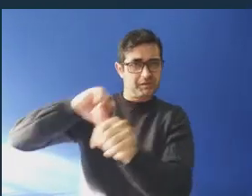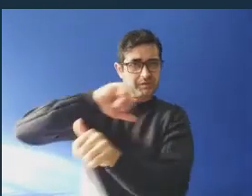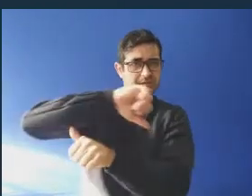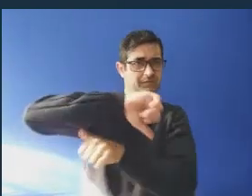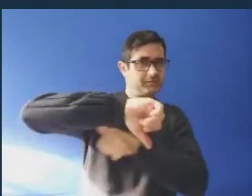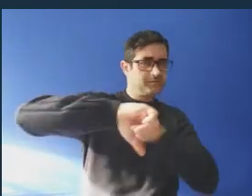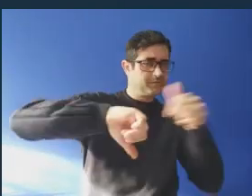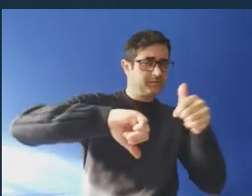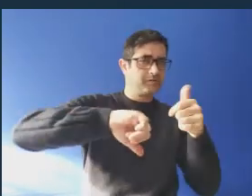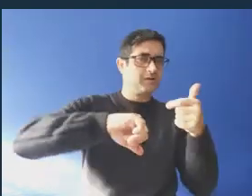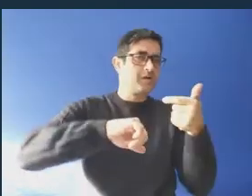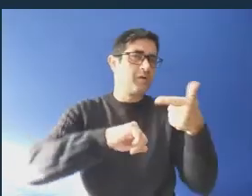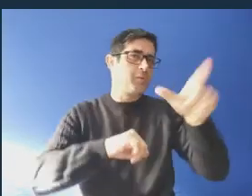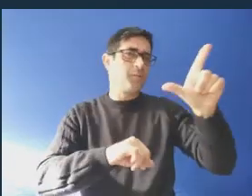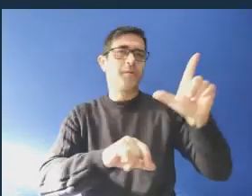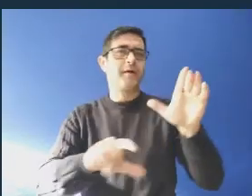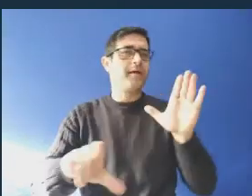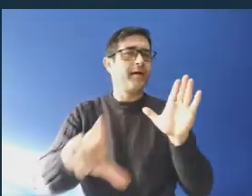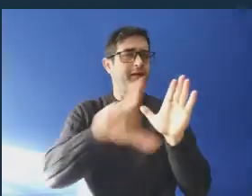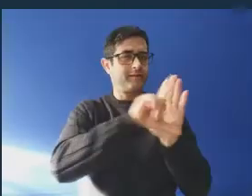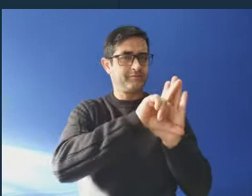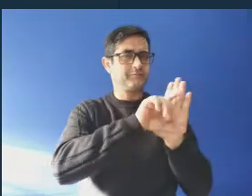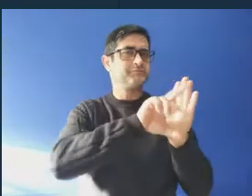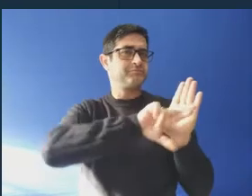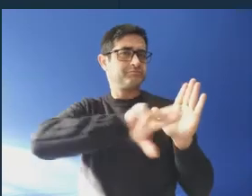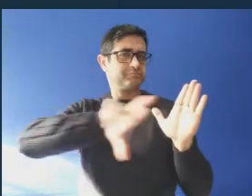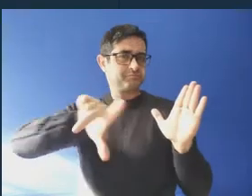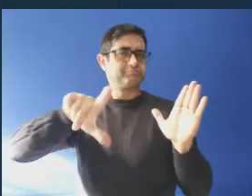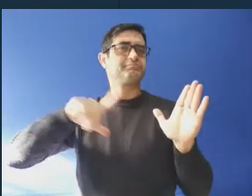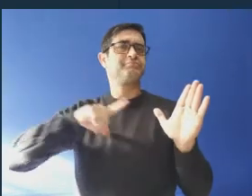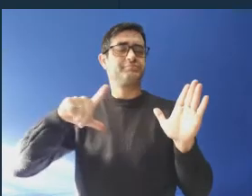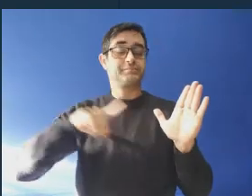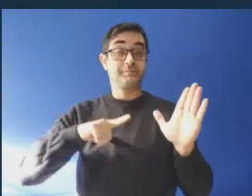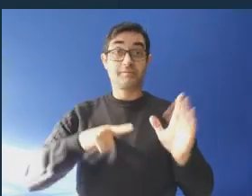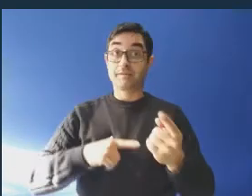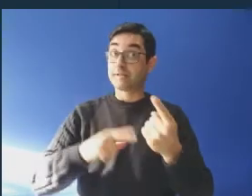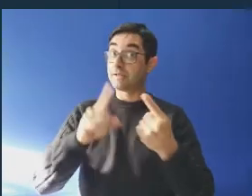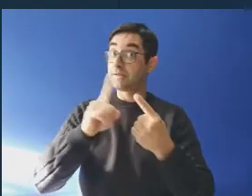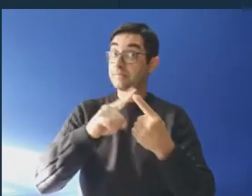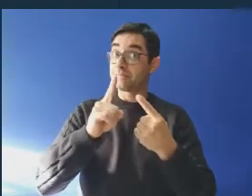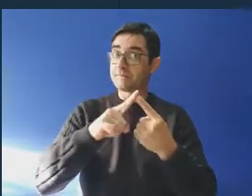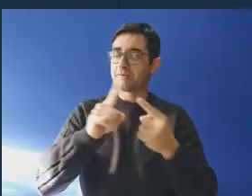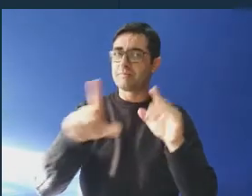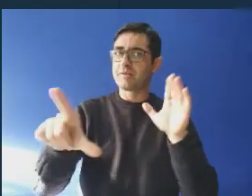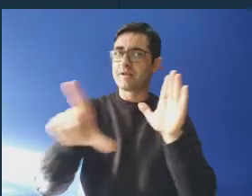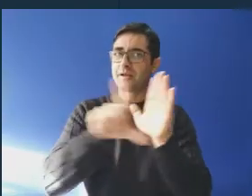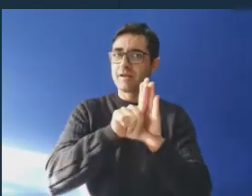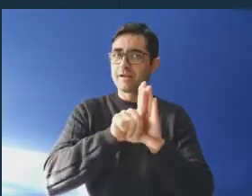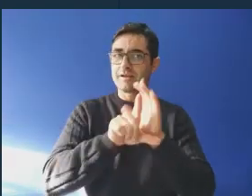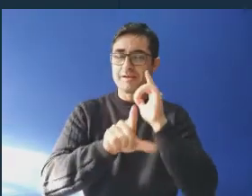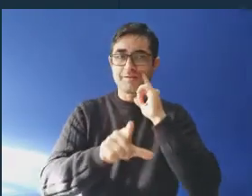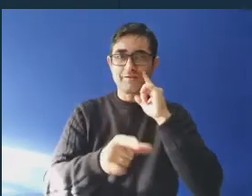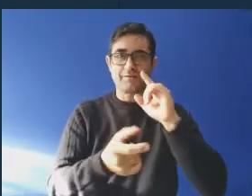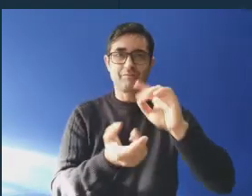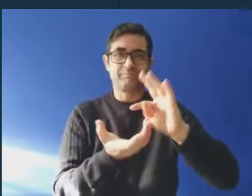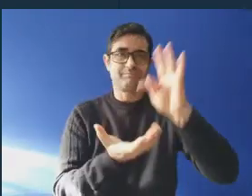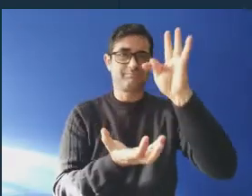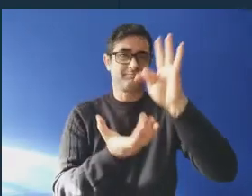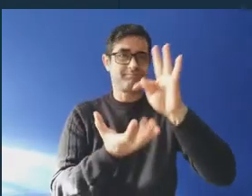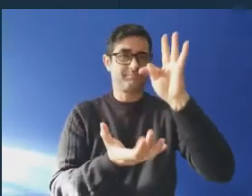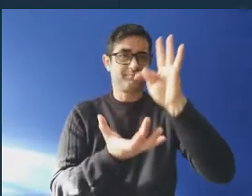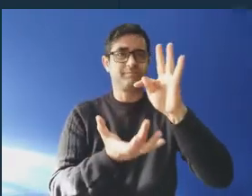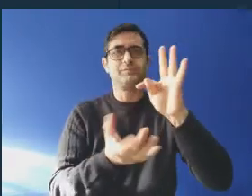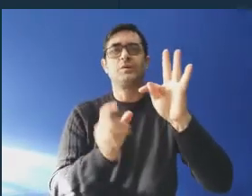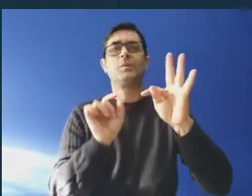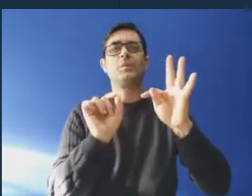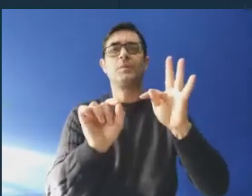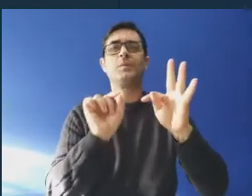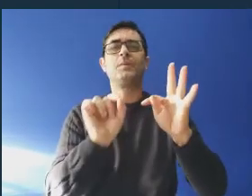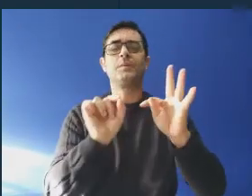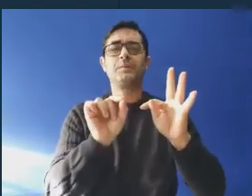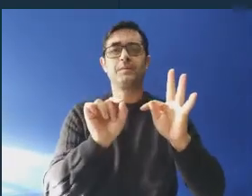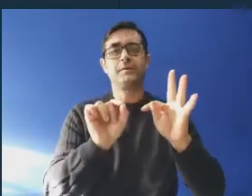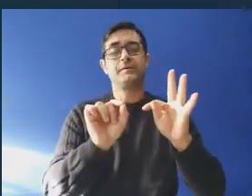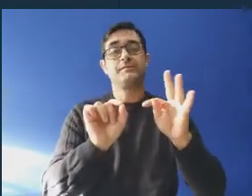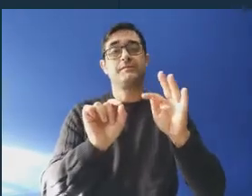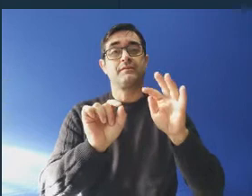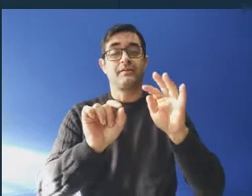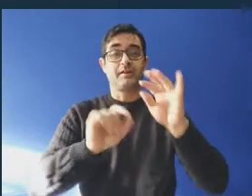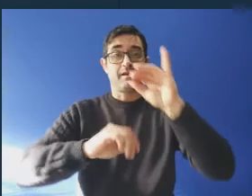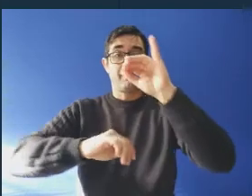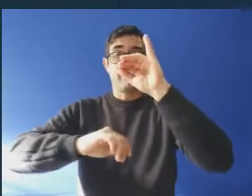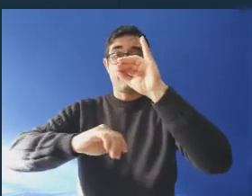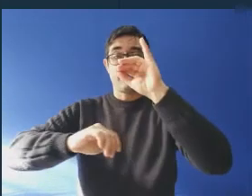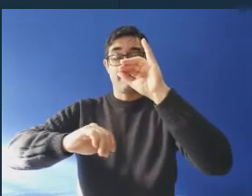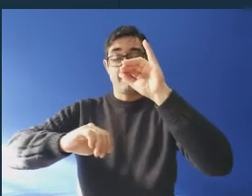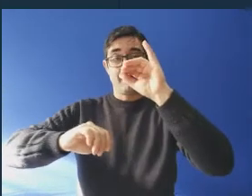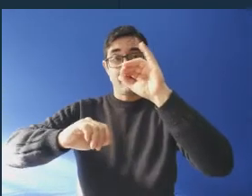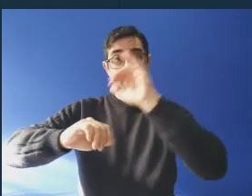leis. E a primeira lei da termodinâmica diz que a energia não pode ser perdida. Então ela é convertida de um